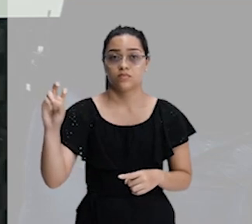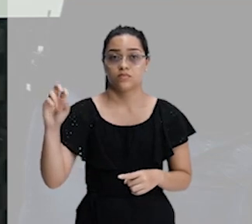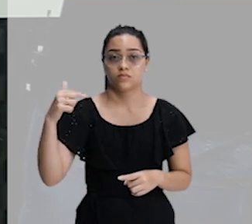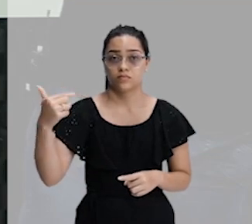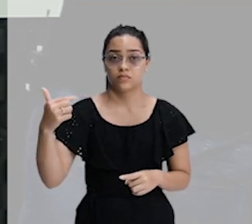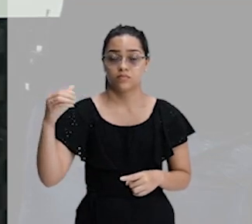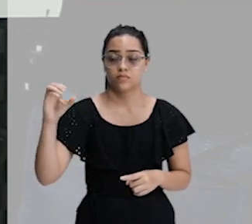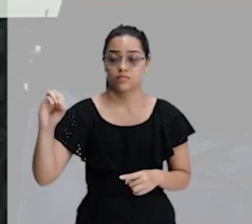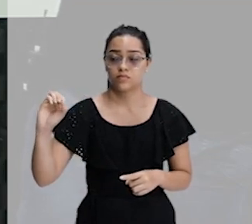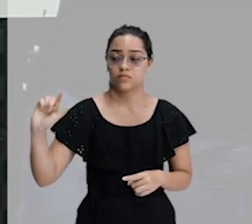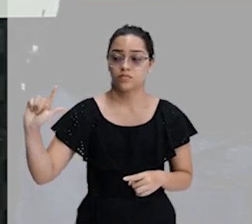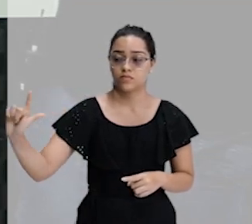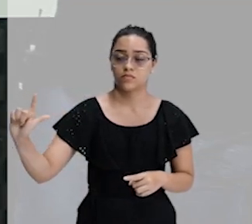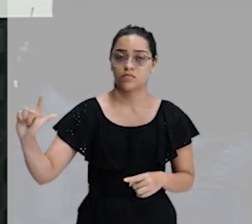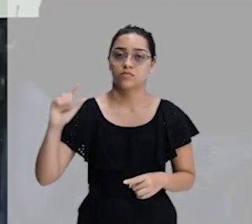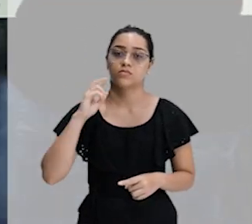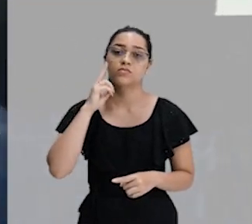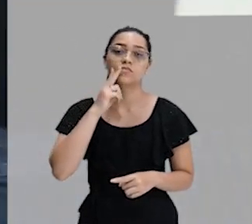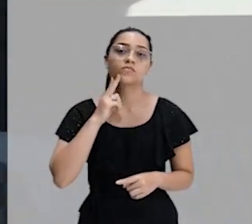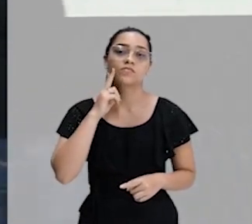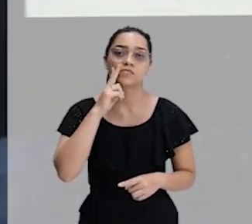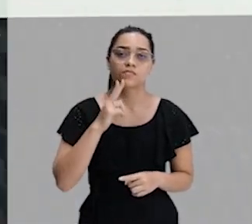56.520 litros de vinho.